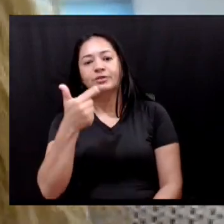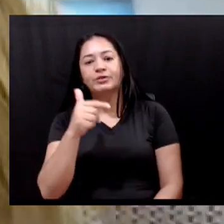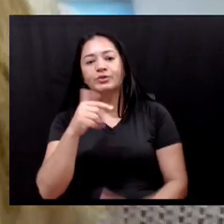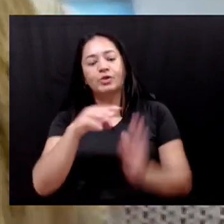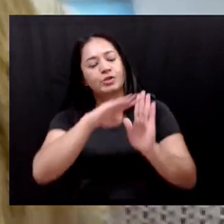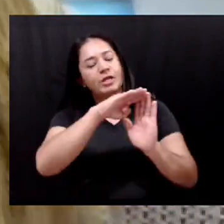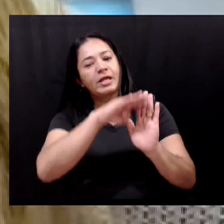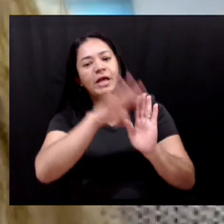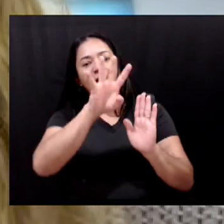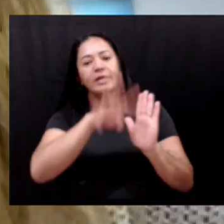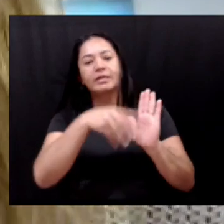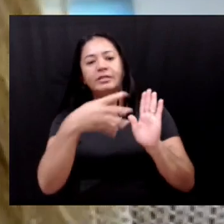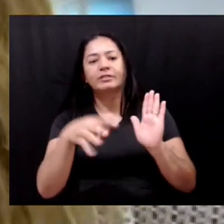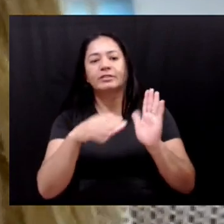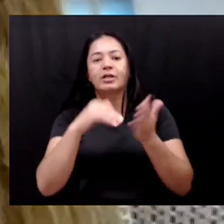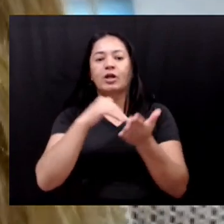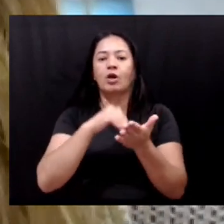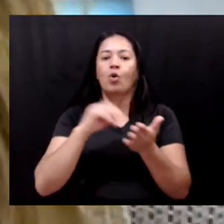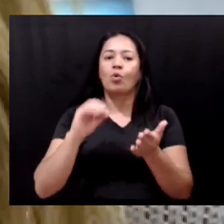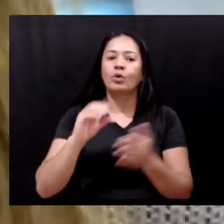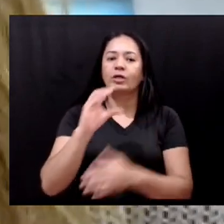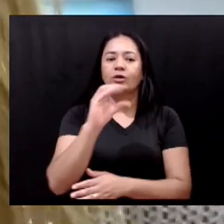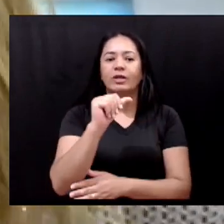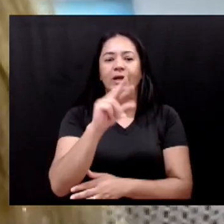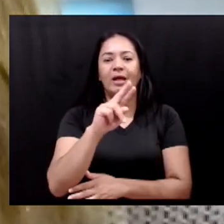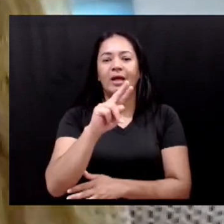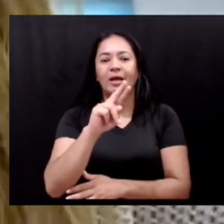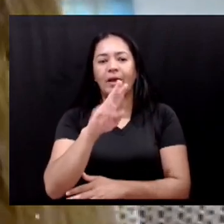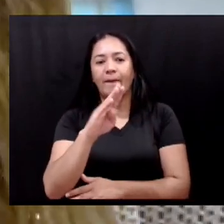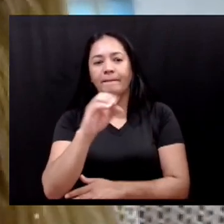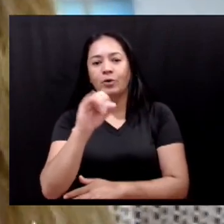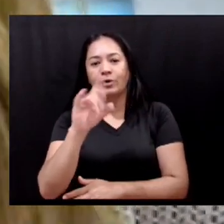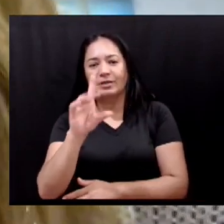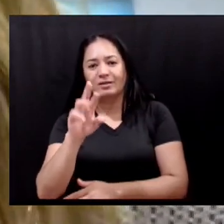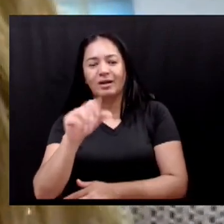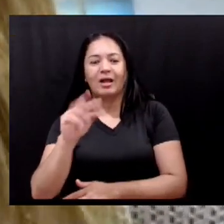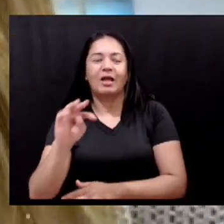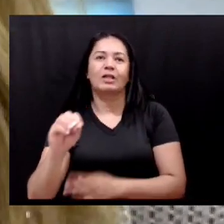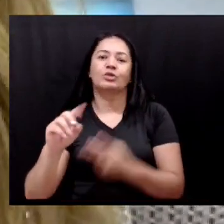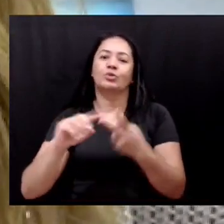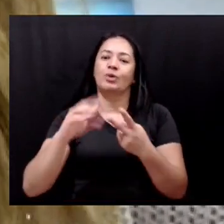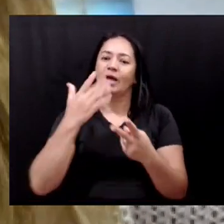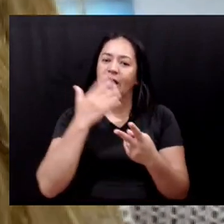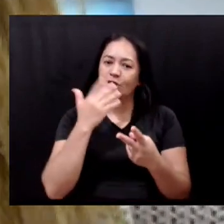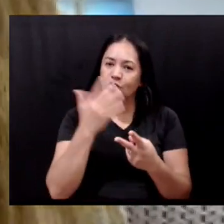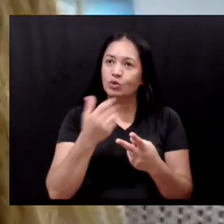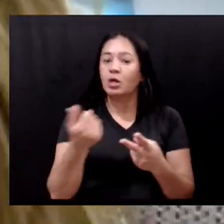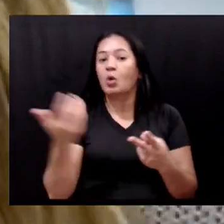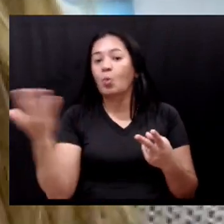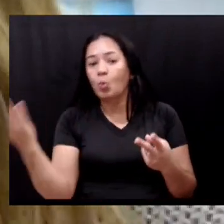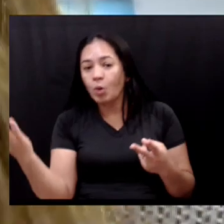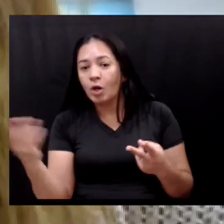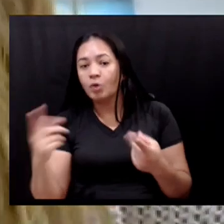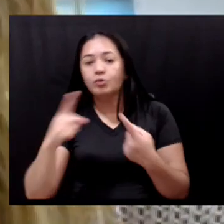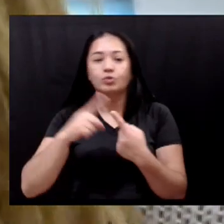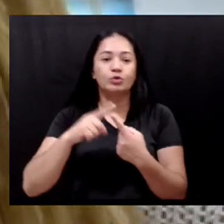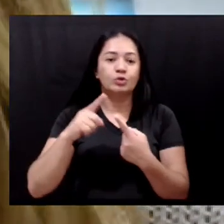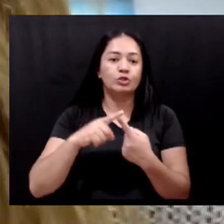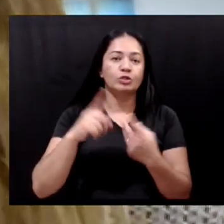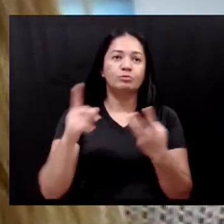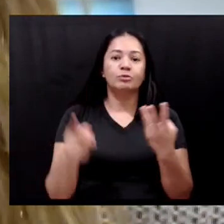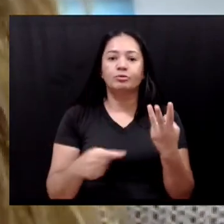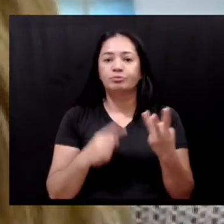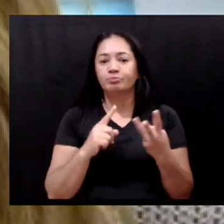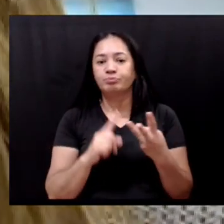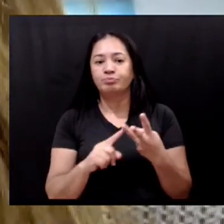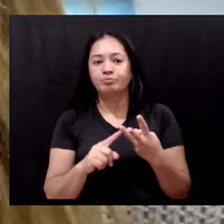separado o que é o carboidrato, o que é de fato é o açúcar, qual é o açúcar adicionado. Acho que as letras são